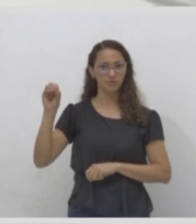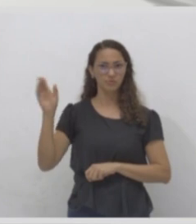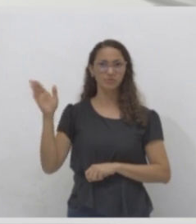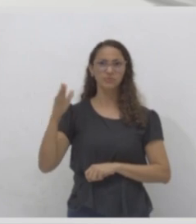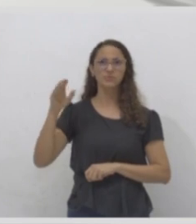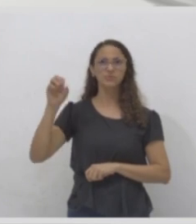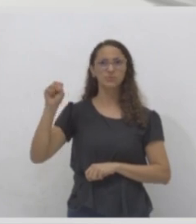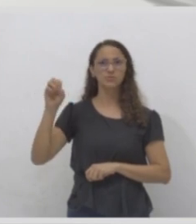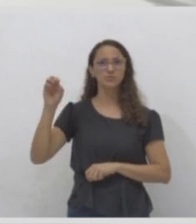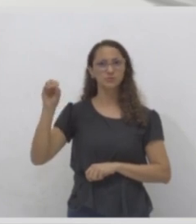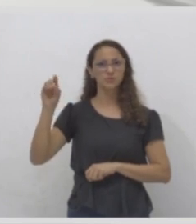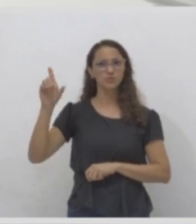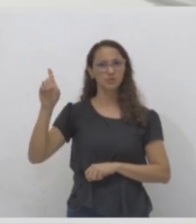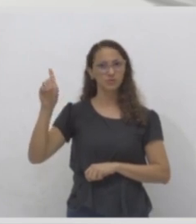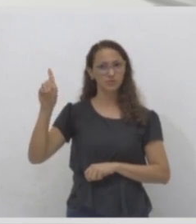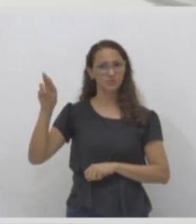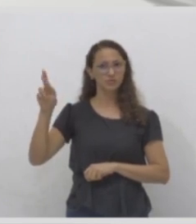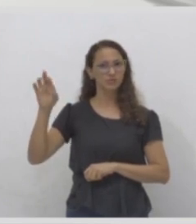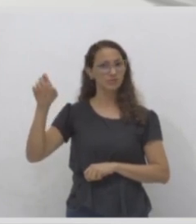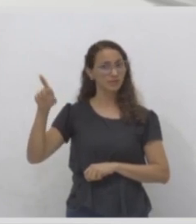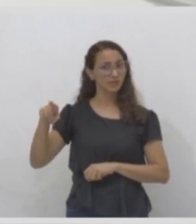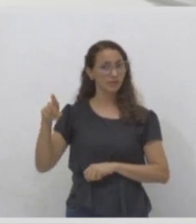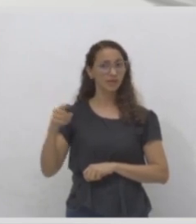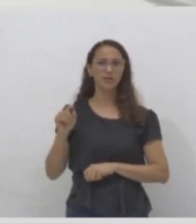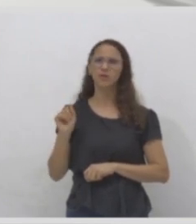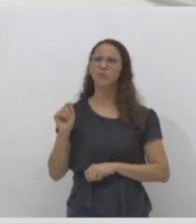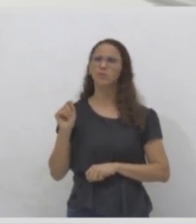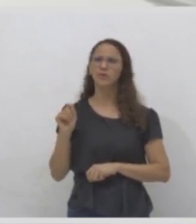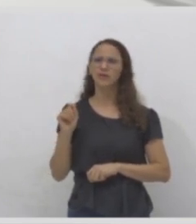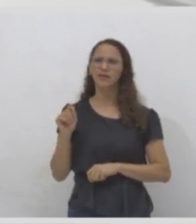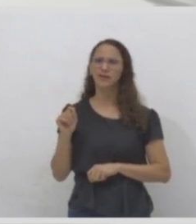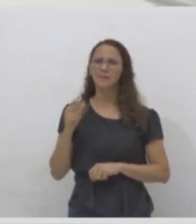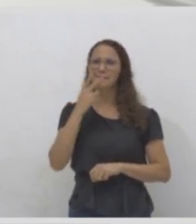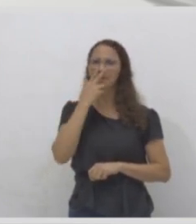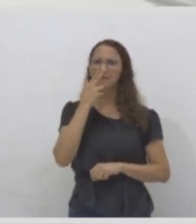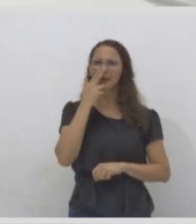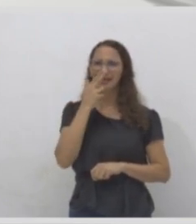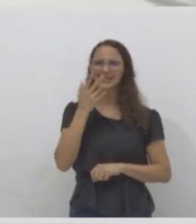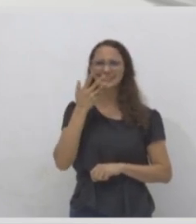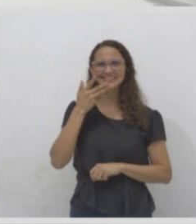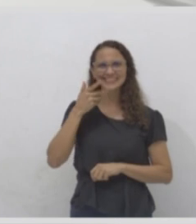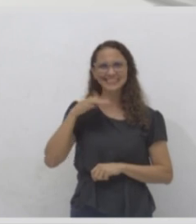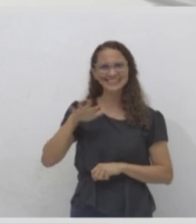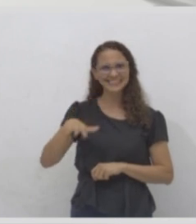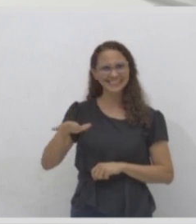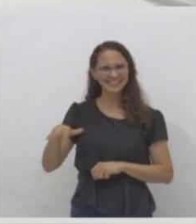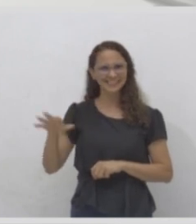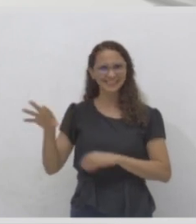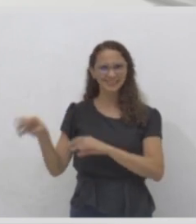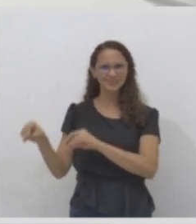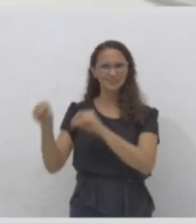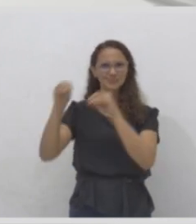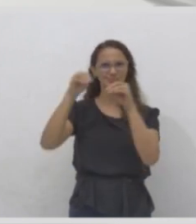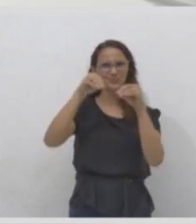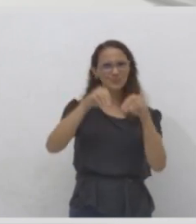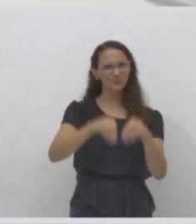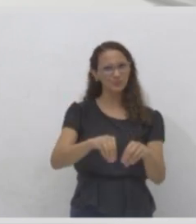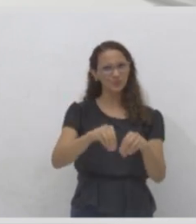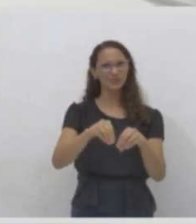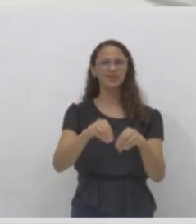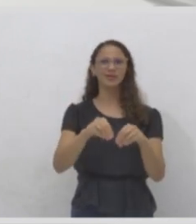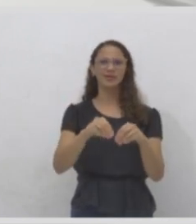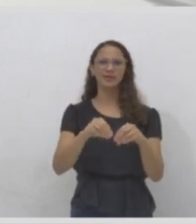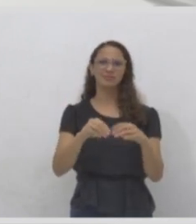Justiça. O Lauro Sodré foi uma espécie de internato para meninos órfãos. Tá? Os órfãos